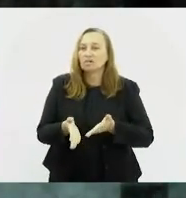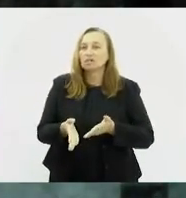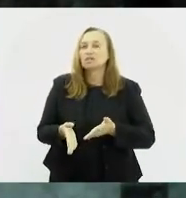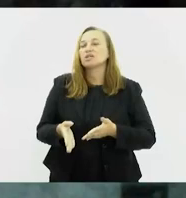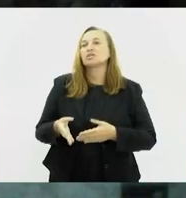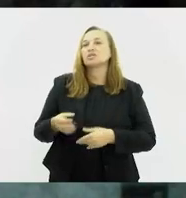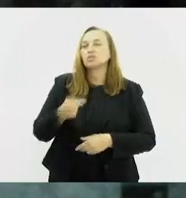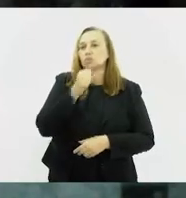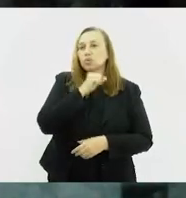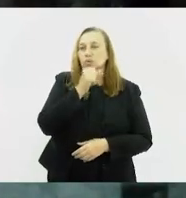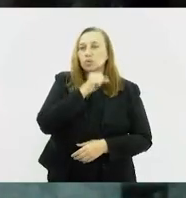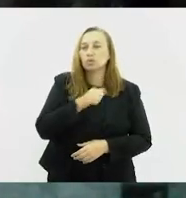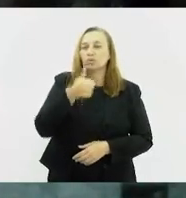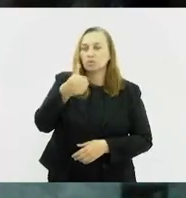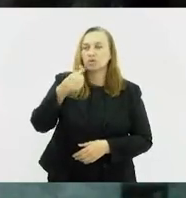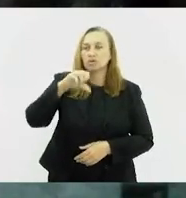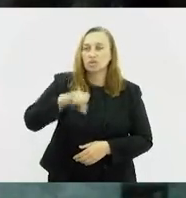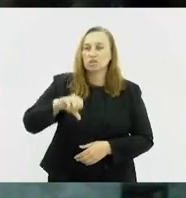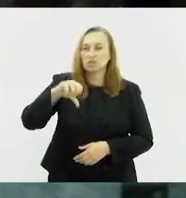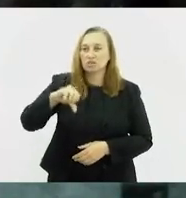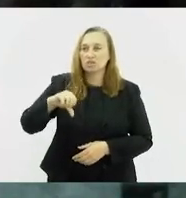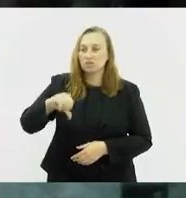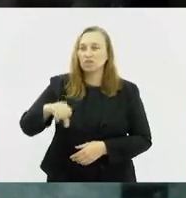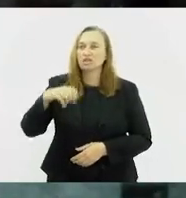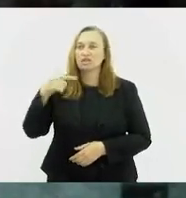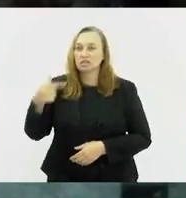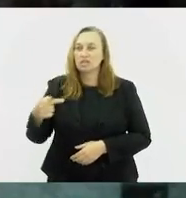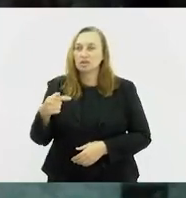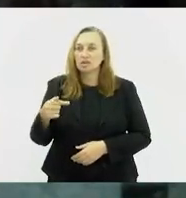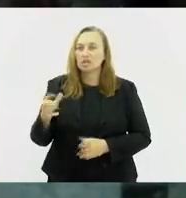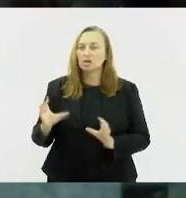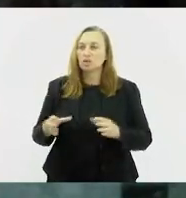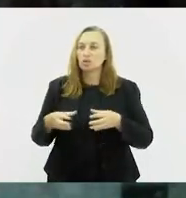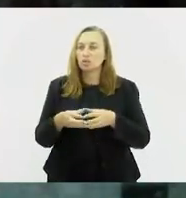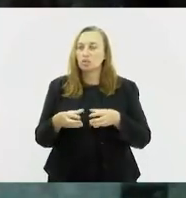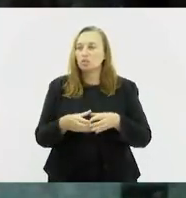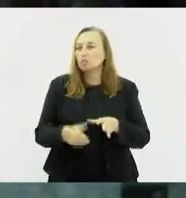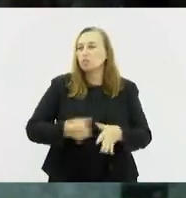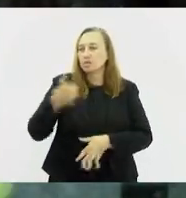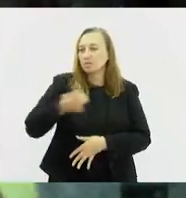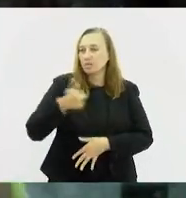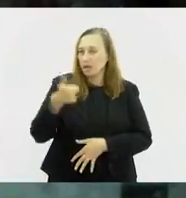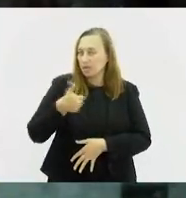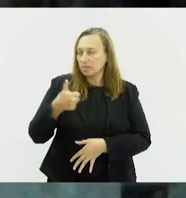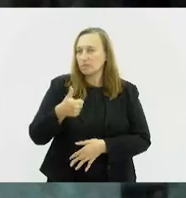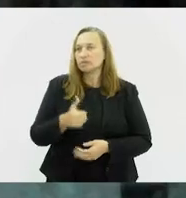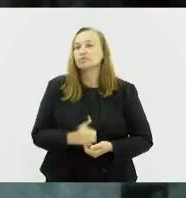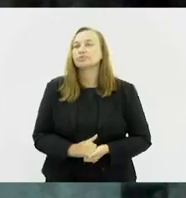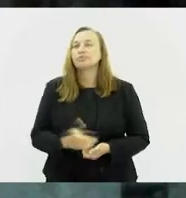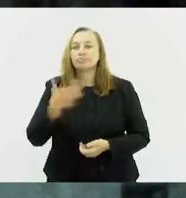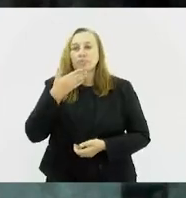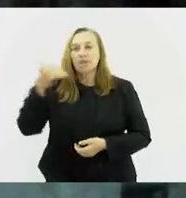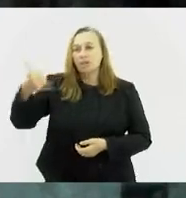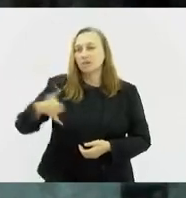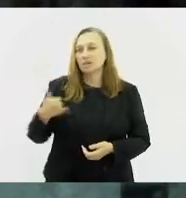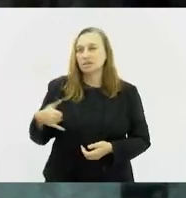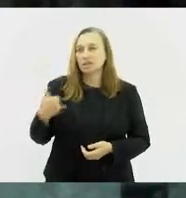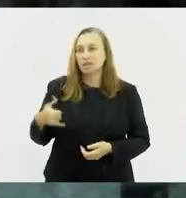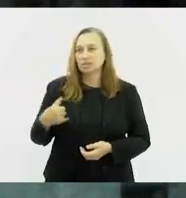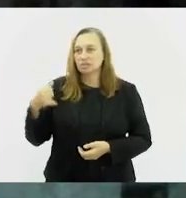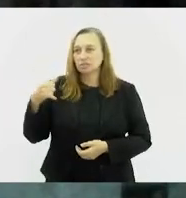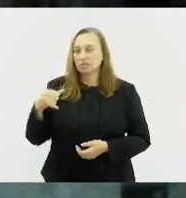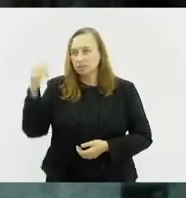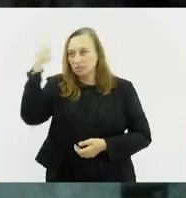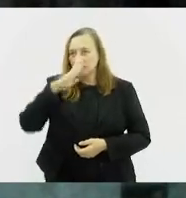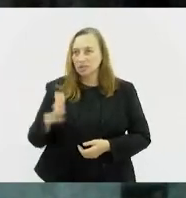1997. Foi o primeiro grupo de melhor idade do Brasil, que começou não no Paraná,